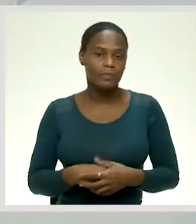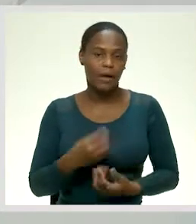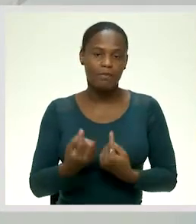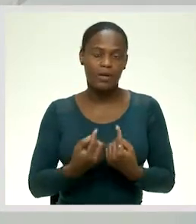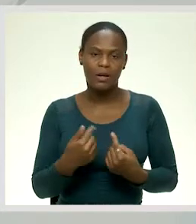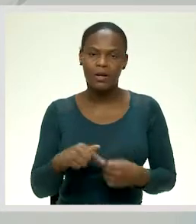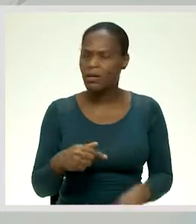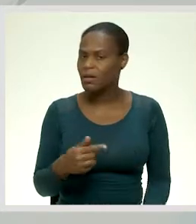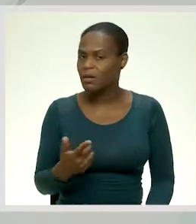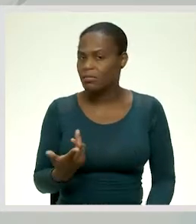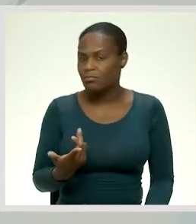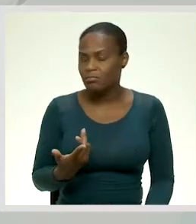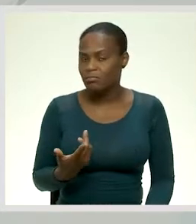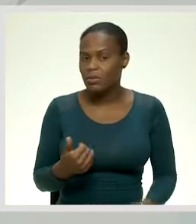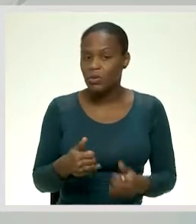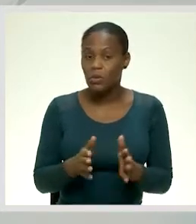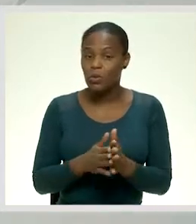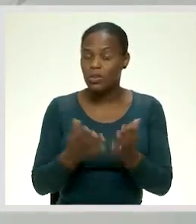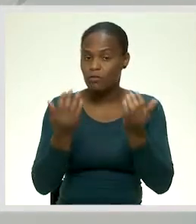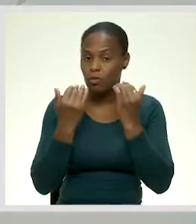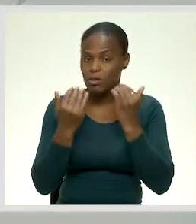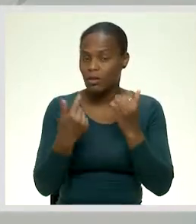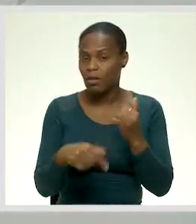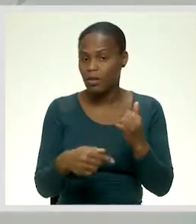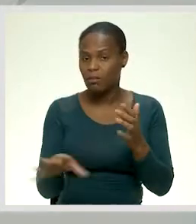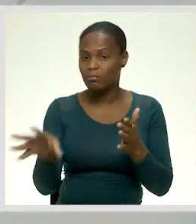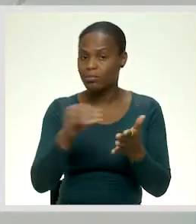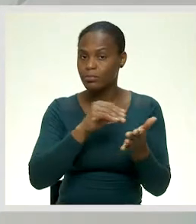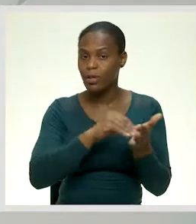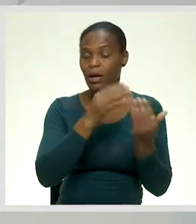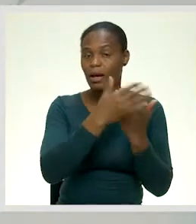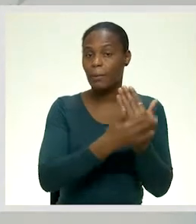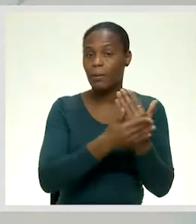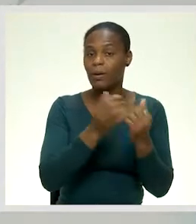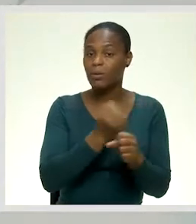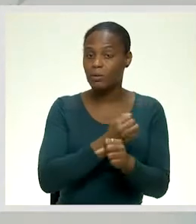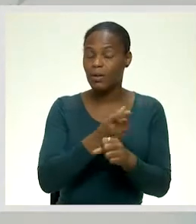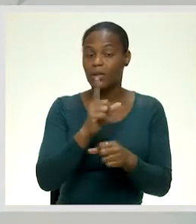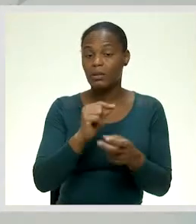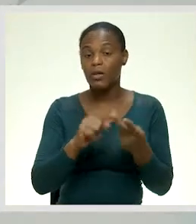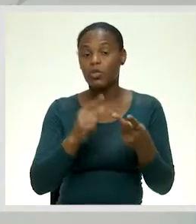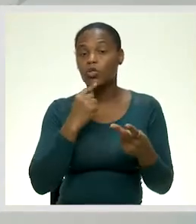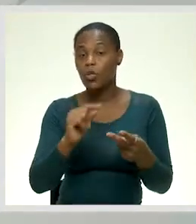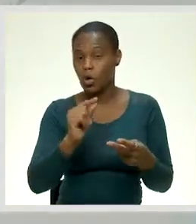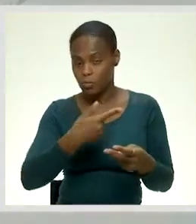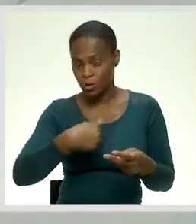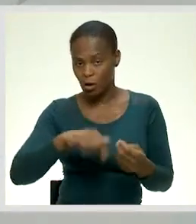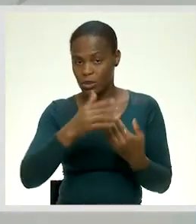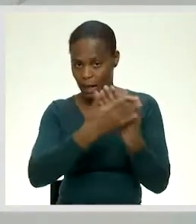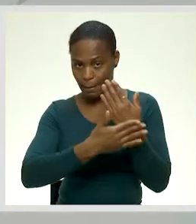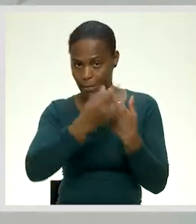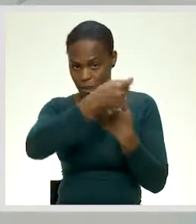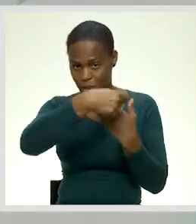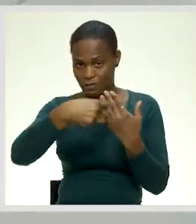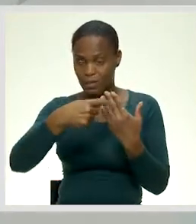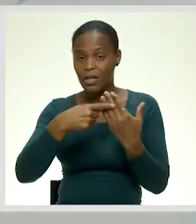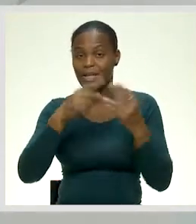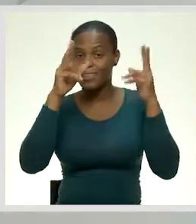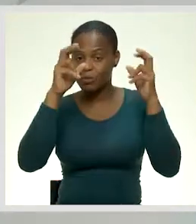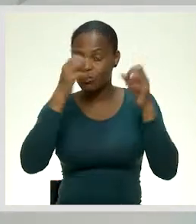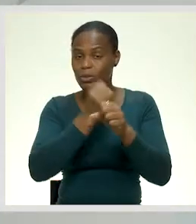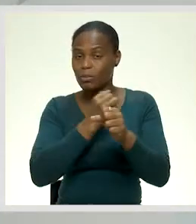tem todas essas informações, colocar na capa do trabalho. Também o nosso nome, por exemplo, o título do trabalho, tudo isto